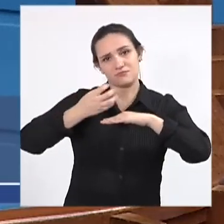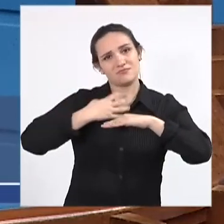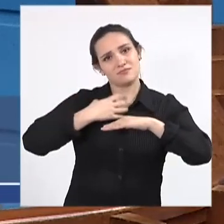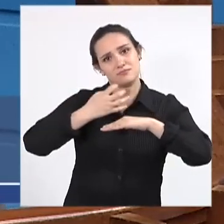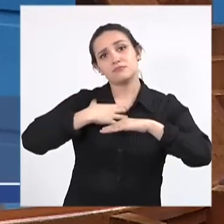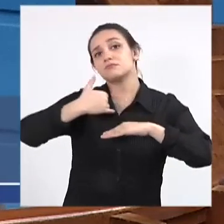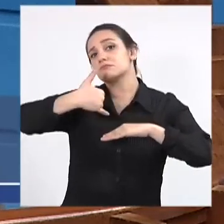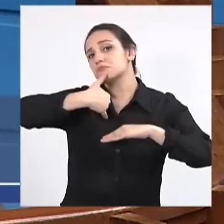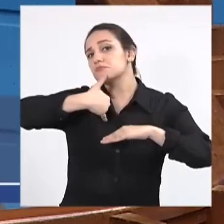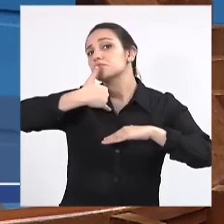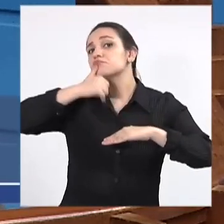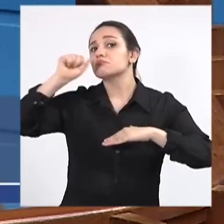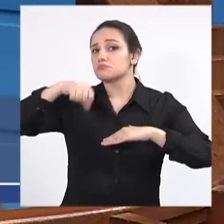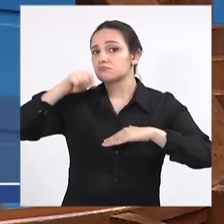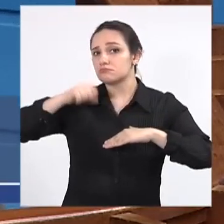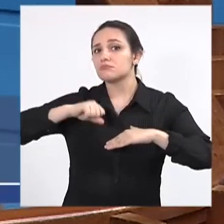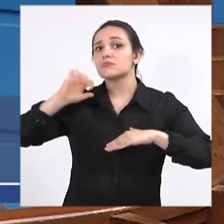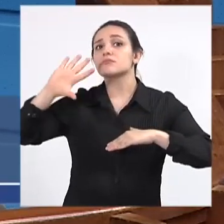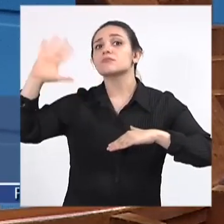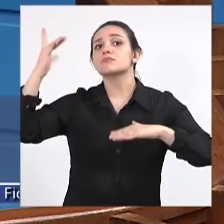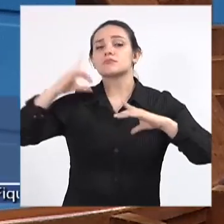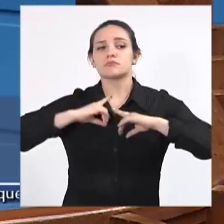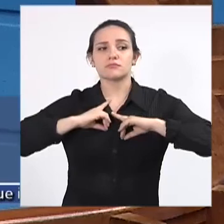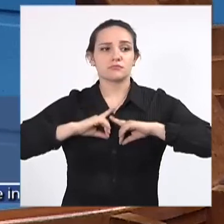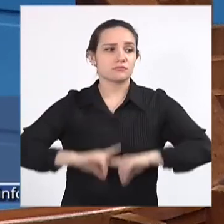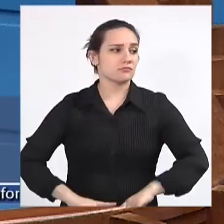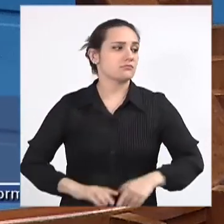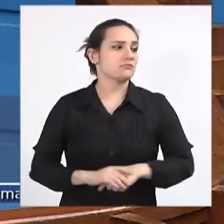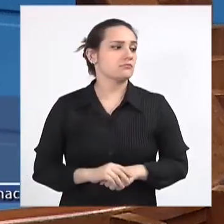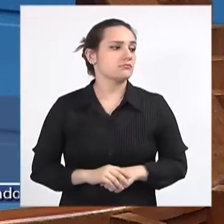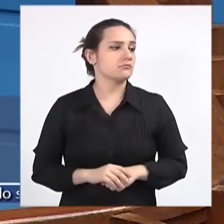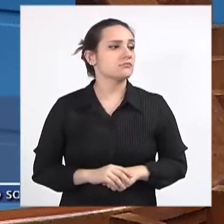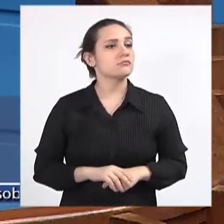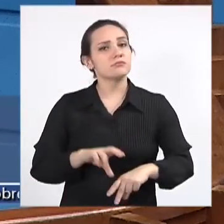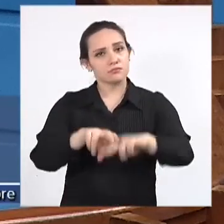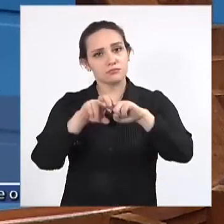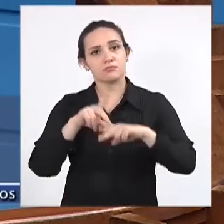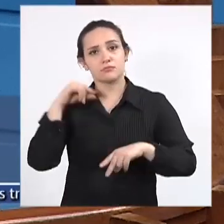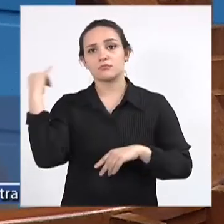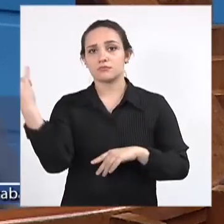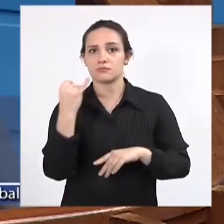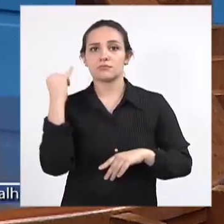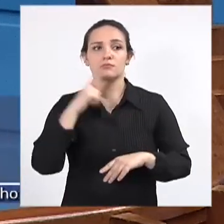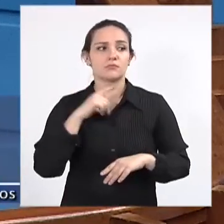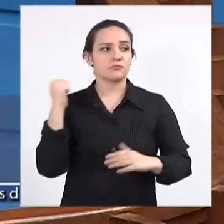esse tipo de comportamento. Então, o apoio se faz muito necessário.